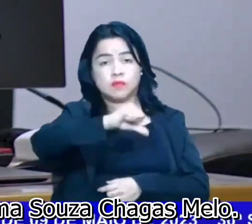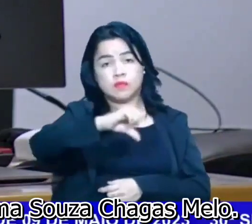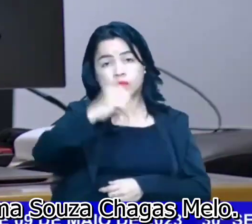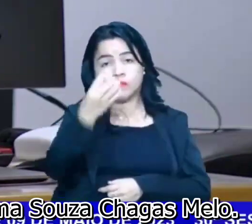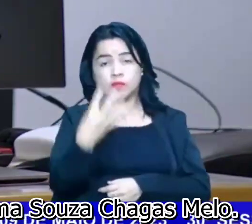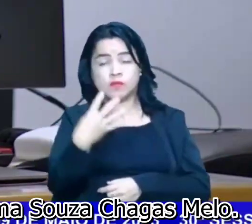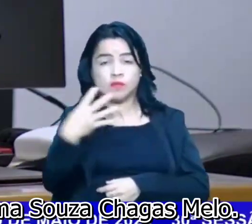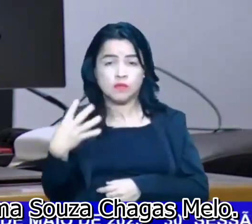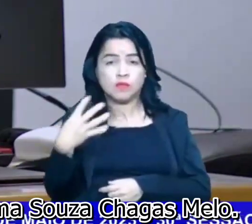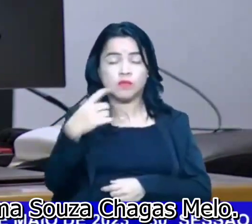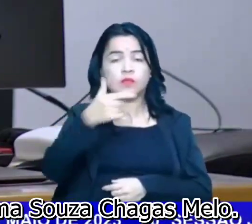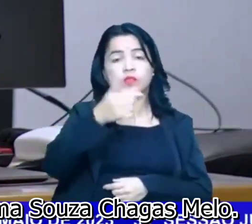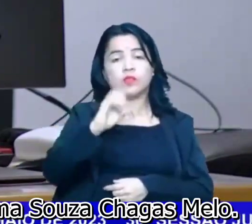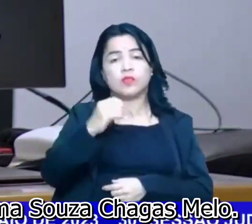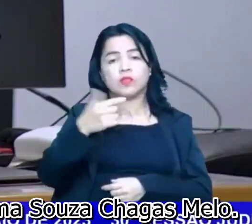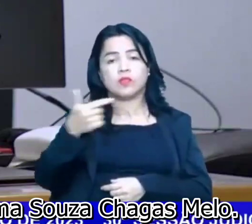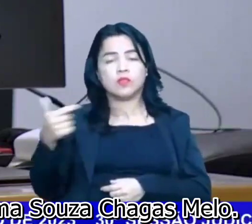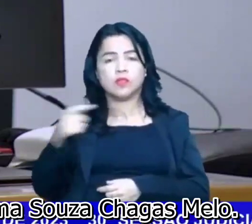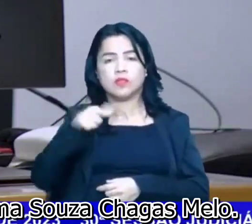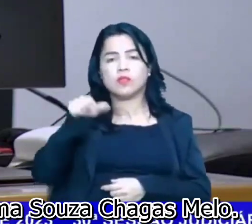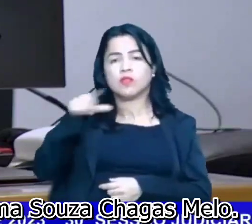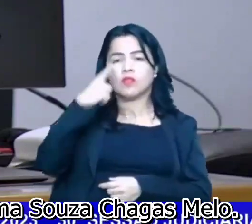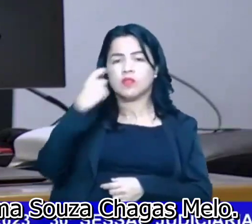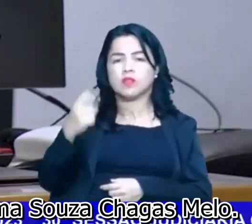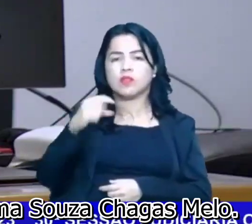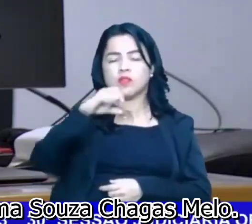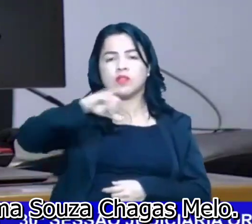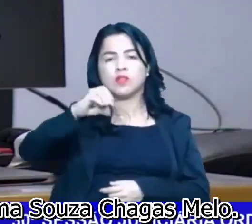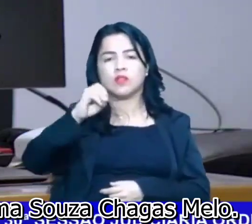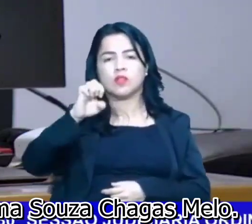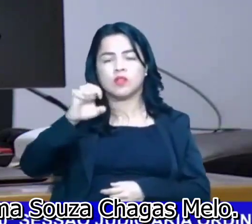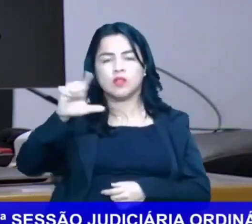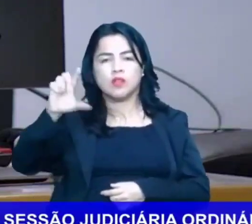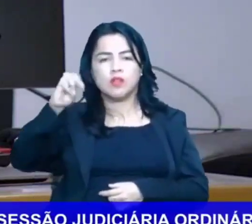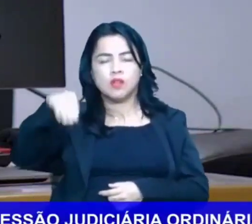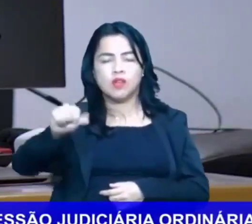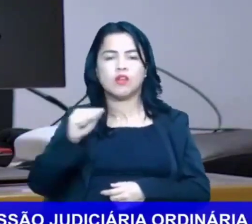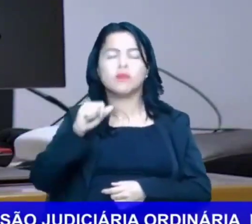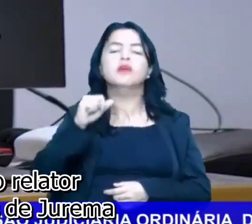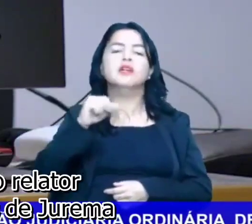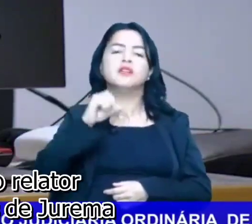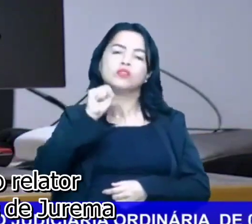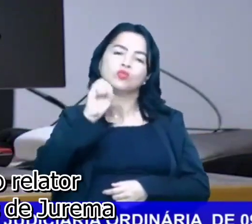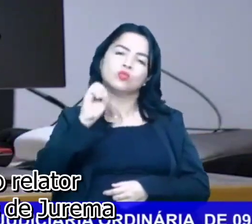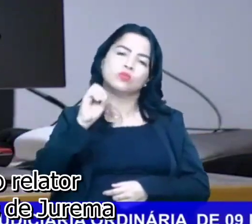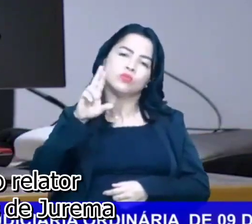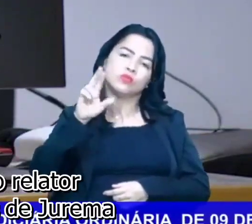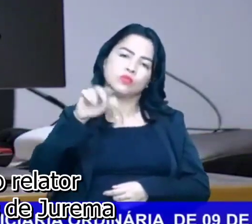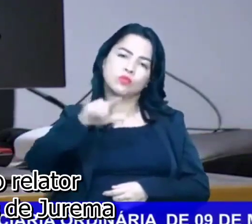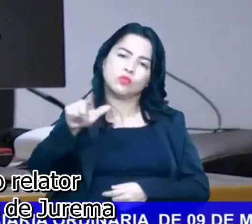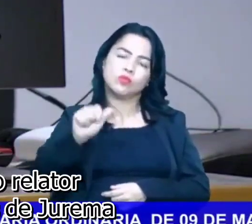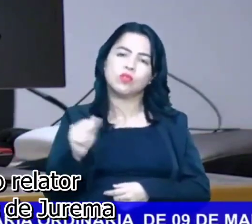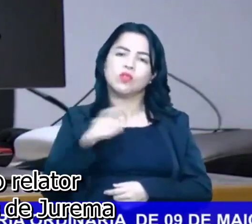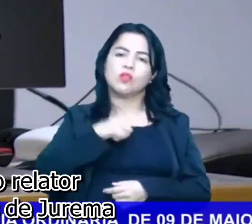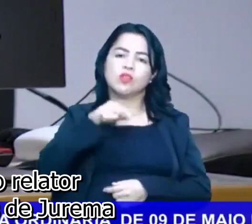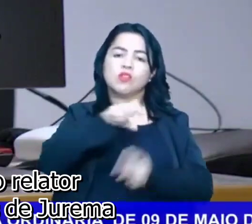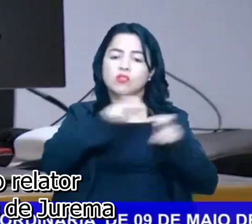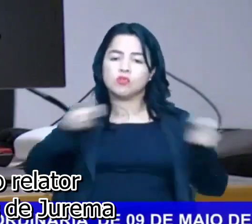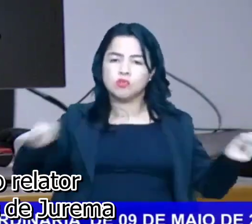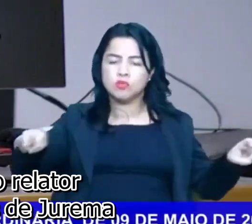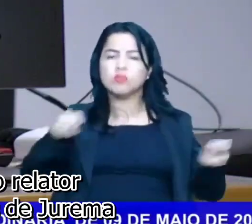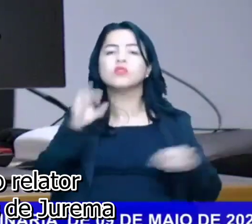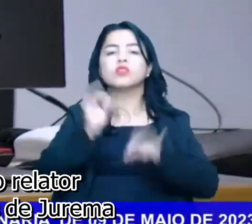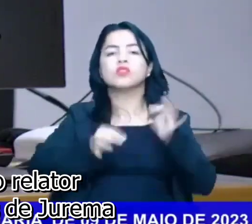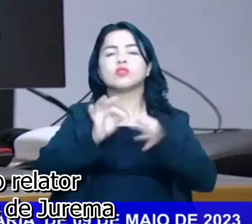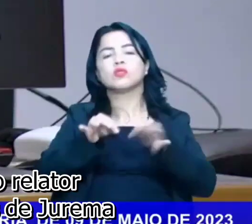0600-944 de 2022, interessada é Joelma Souza Chagas Melo. É, no Tribunal Regional Eleitoral, após o voto do